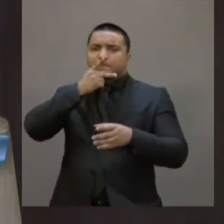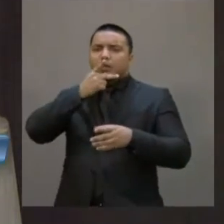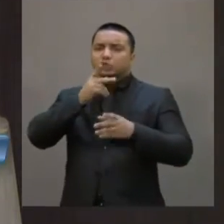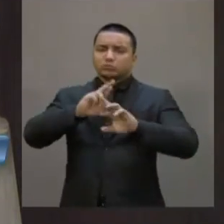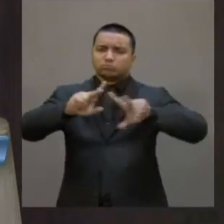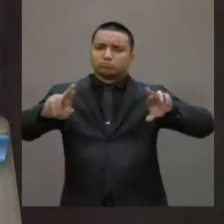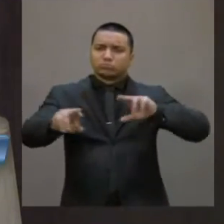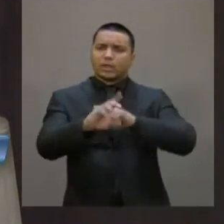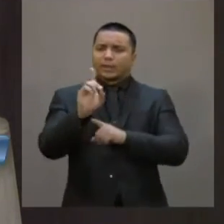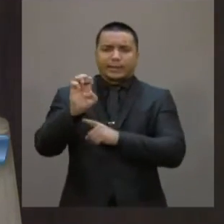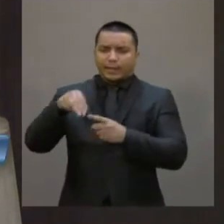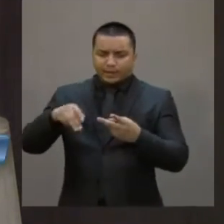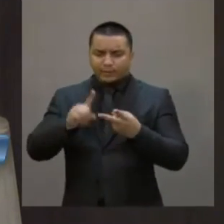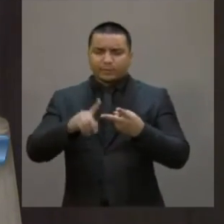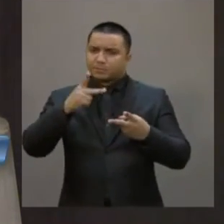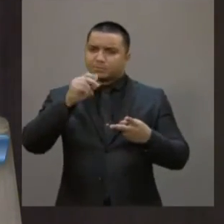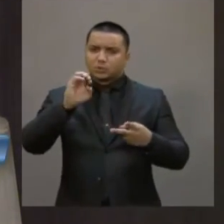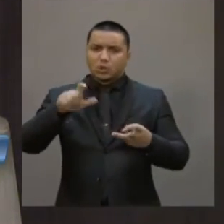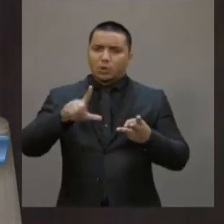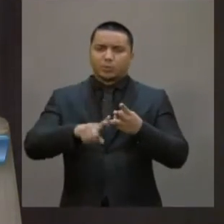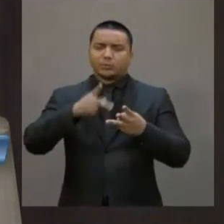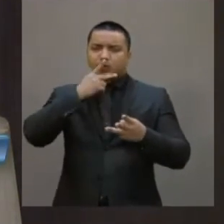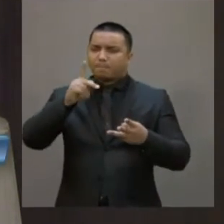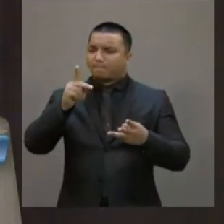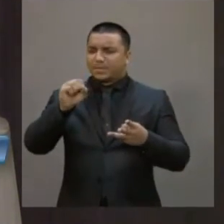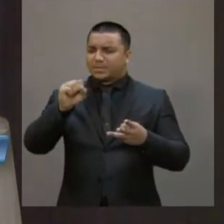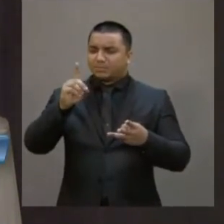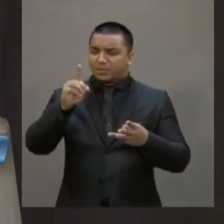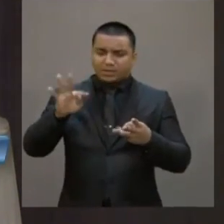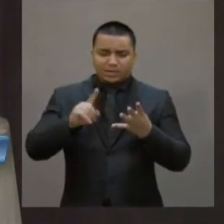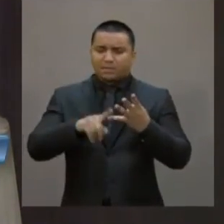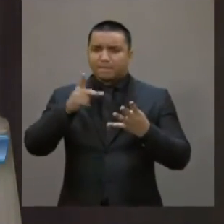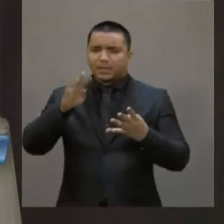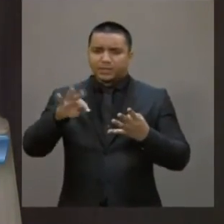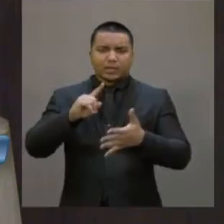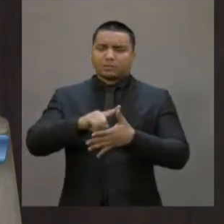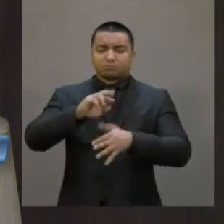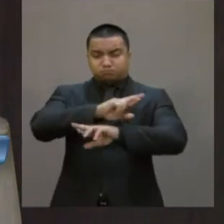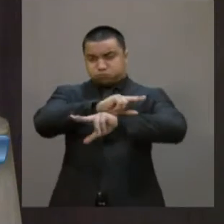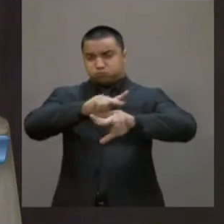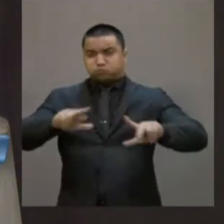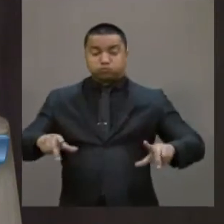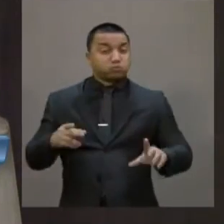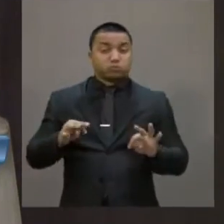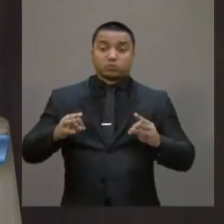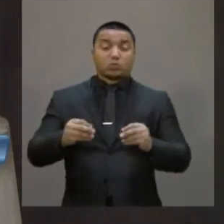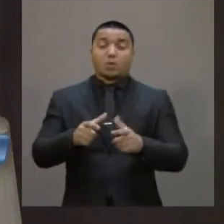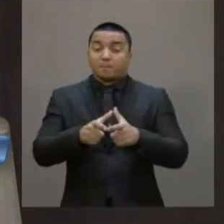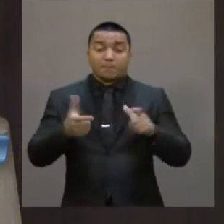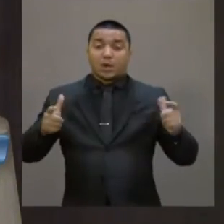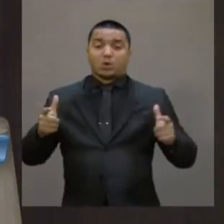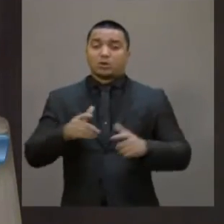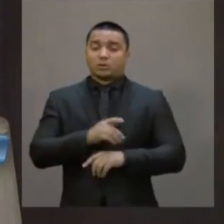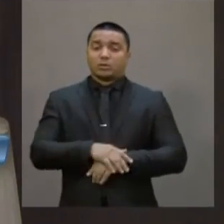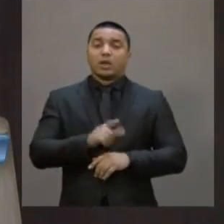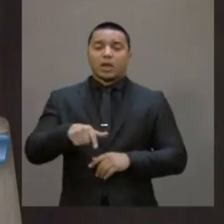eu, parlamentares do PDT, do PSB, do PT. Havia parlamentares das mais